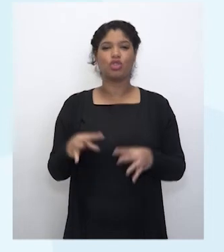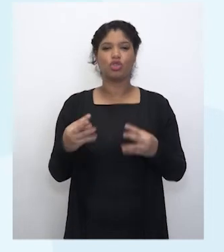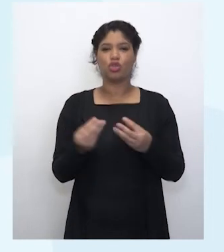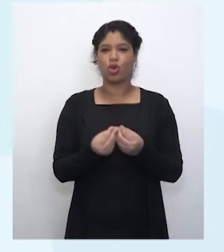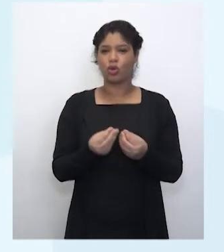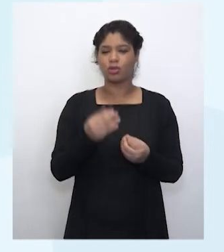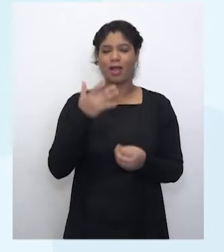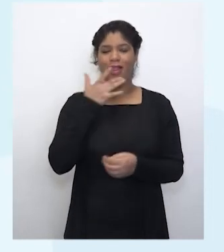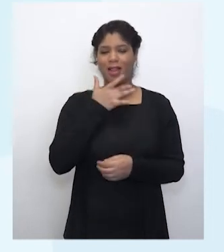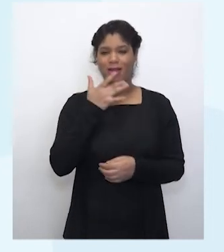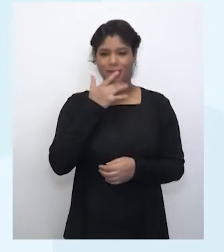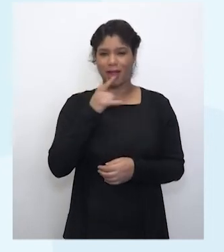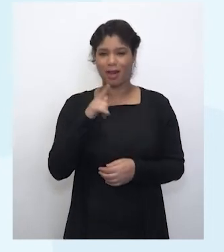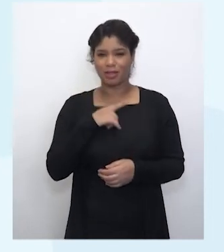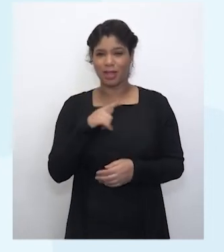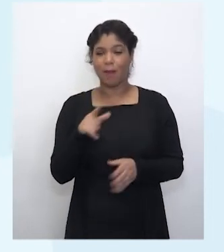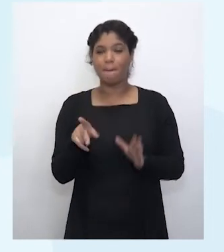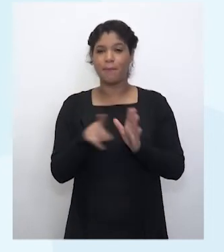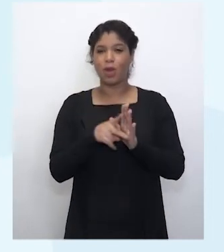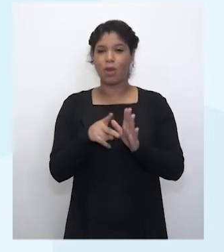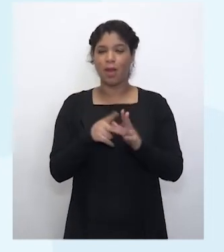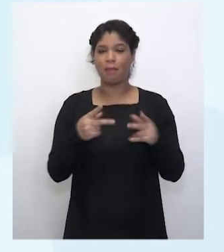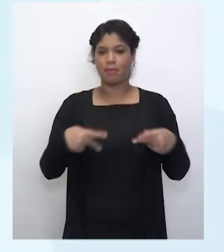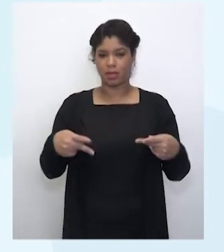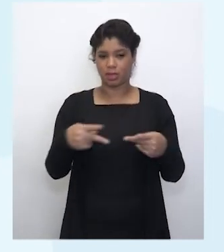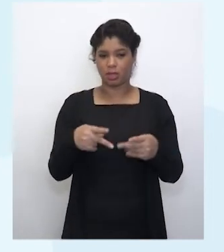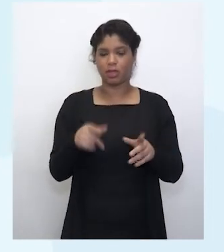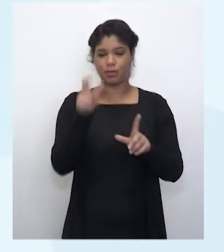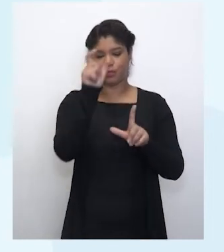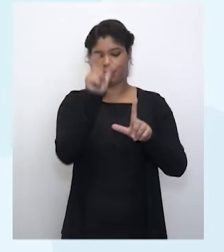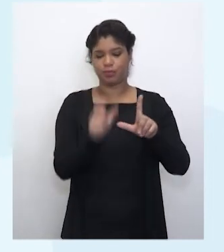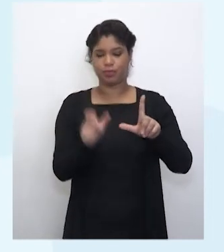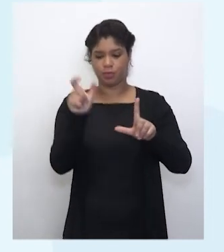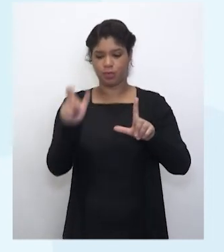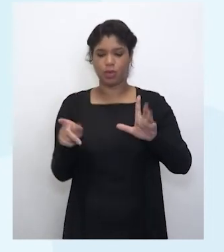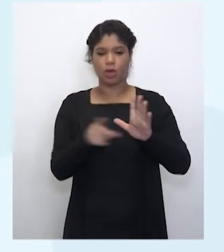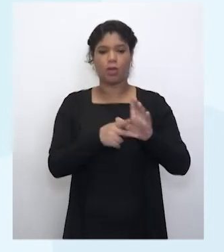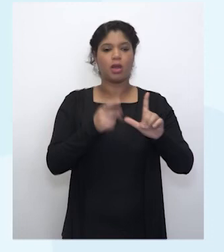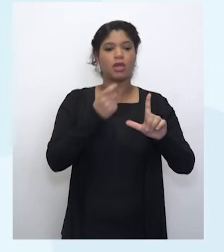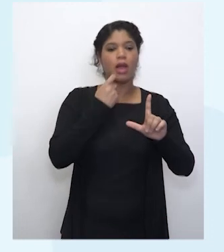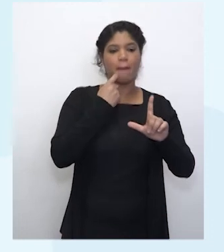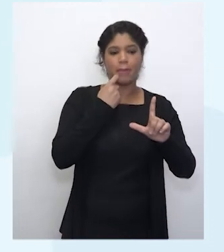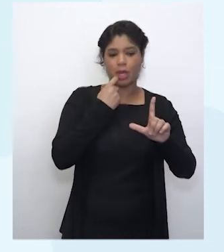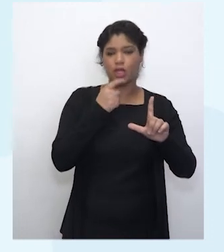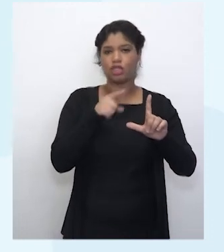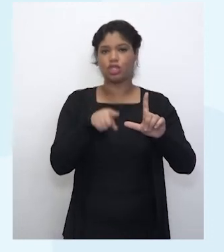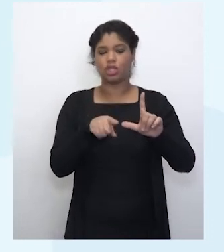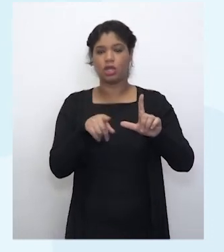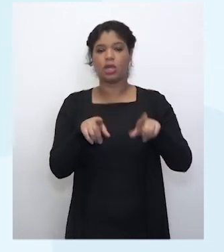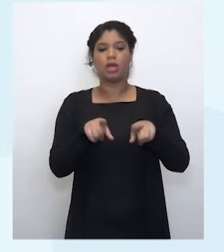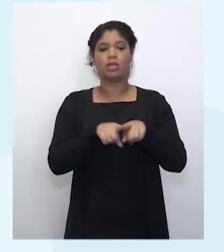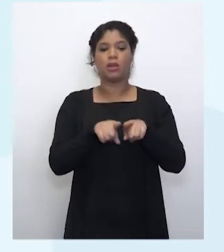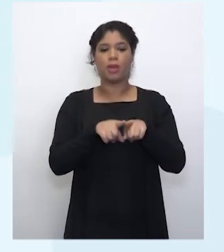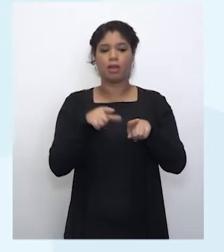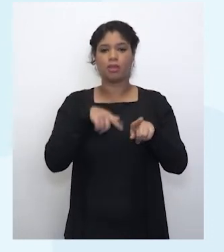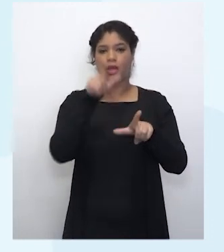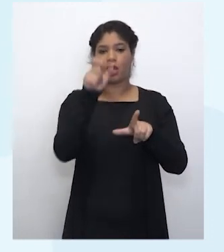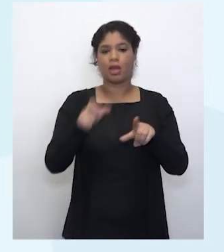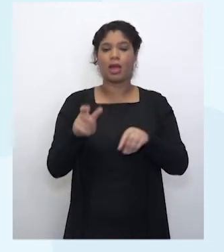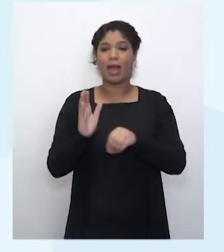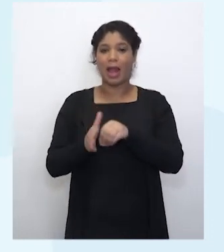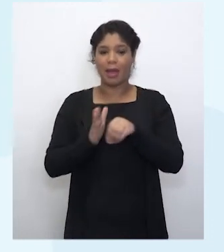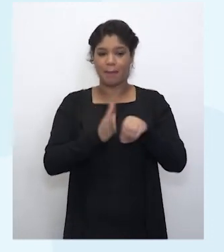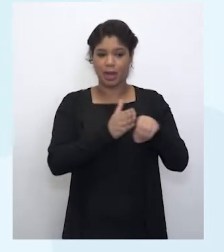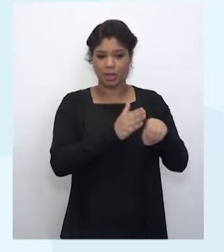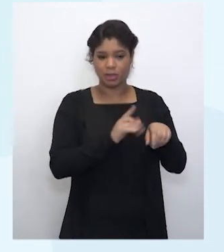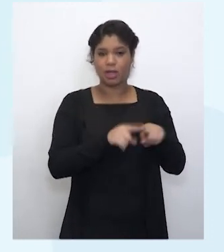sabores? Então, no eixo da horizontal você tem atum, calabresa, mussarela e portuguesa. E no eixo da vertical, as